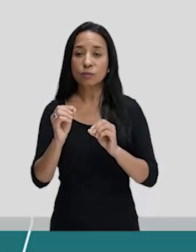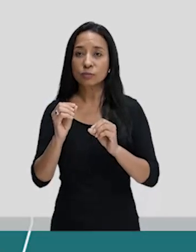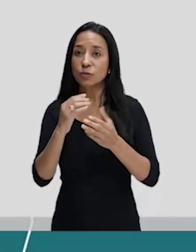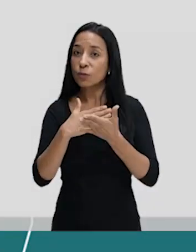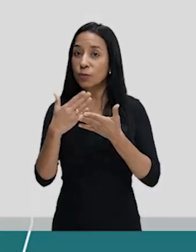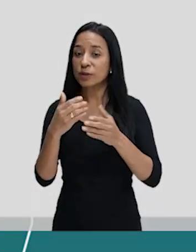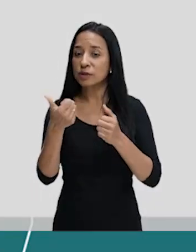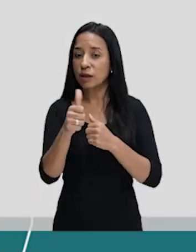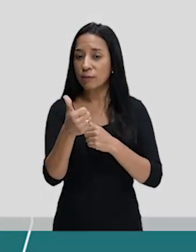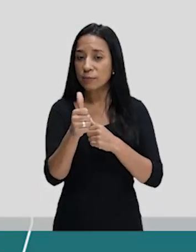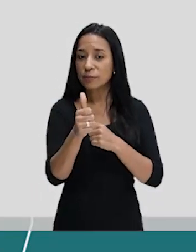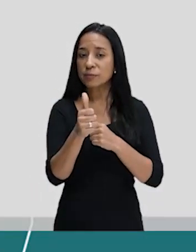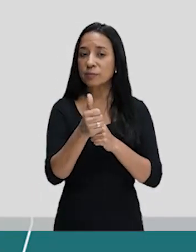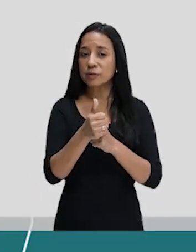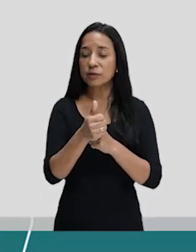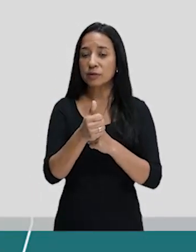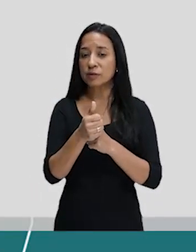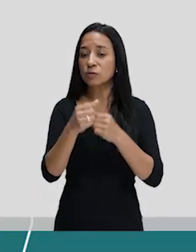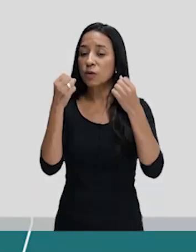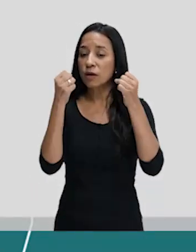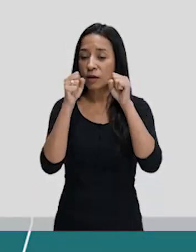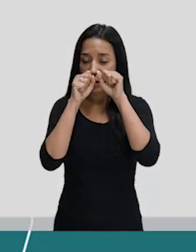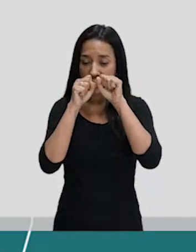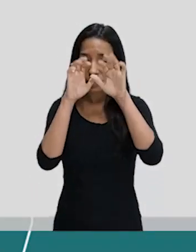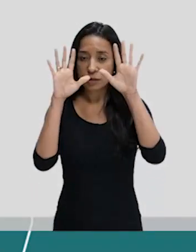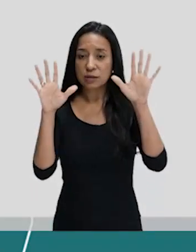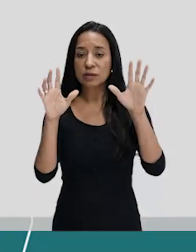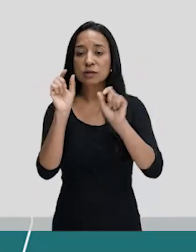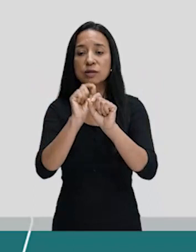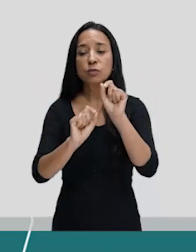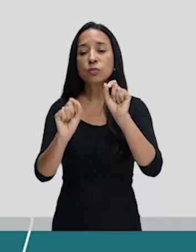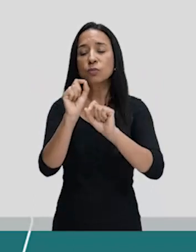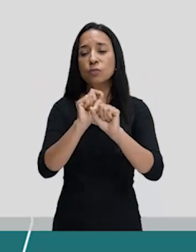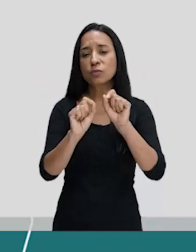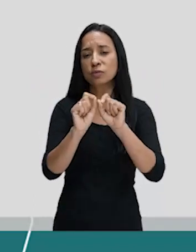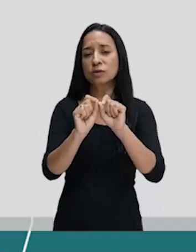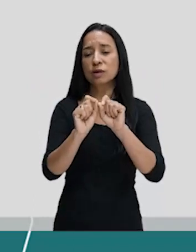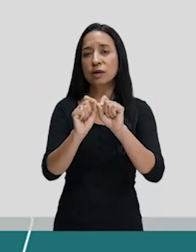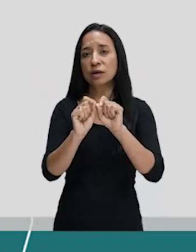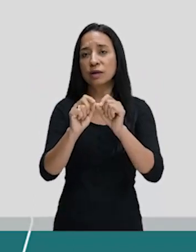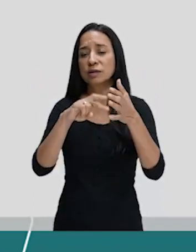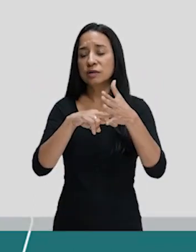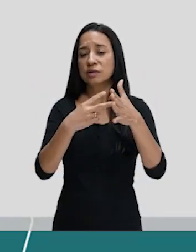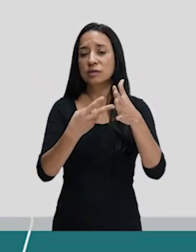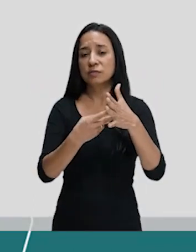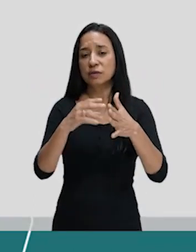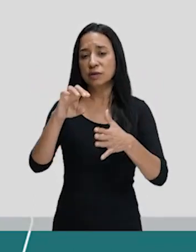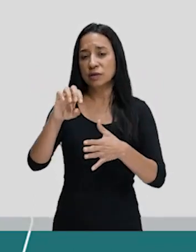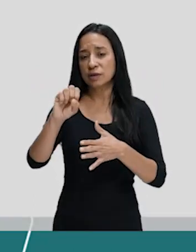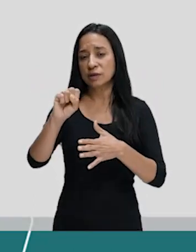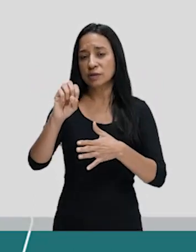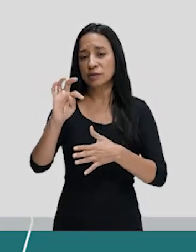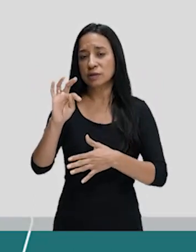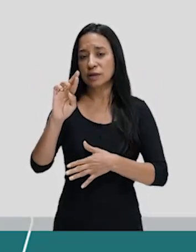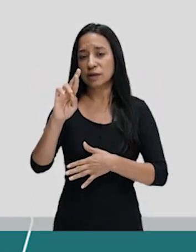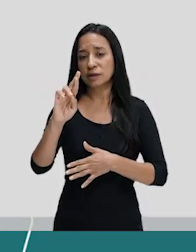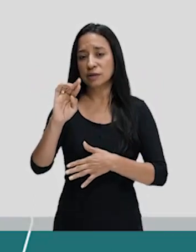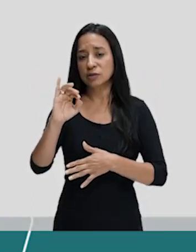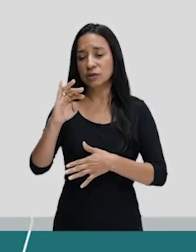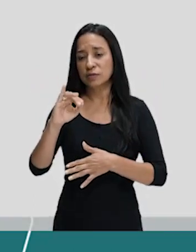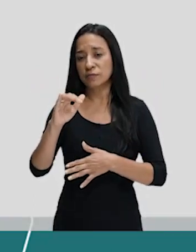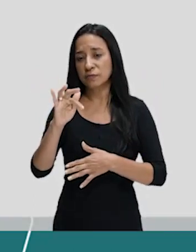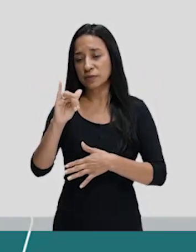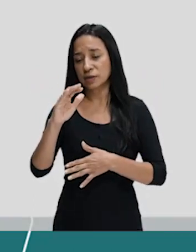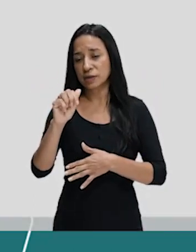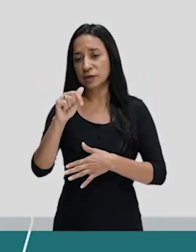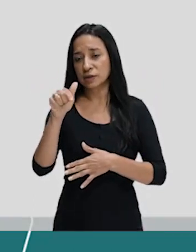primeiro, elucidando, esclarecendo o que, afinal de contas, significa estratificação